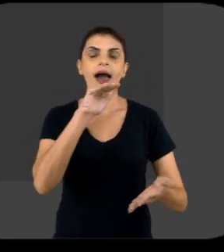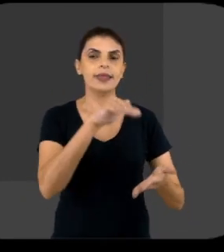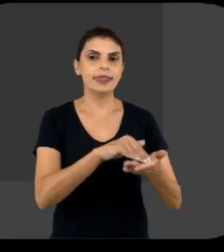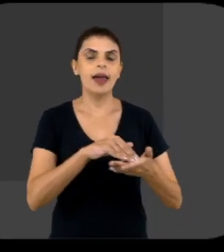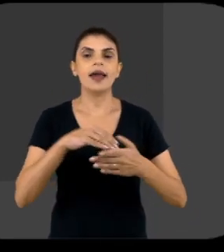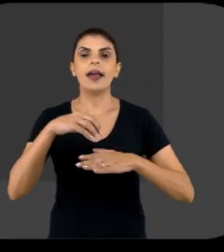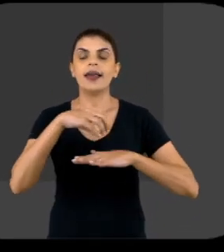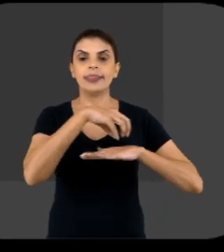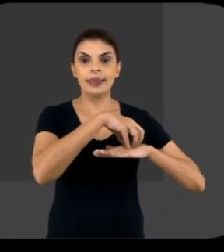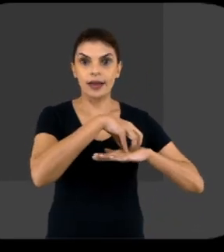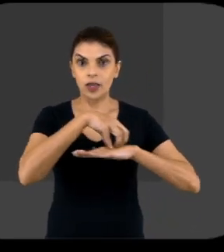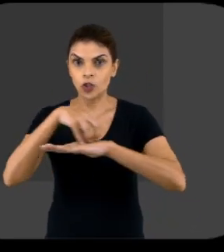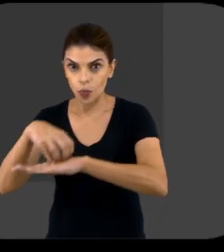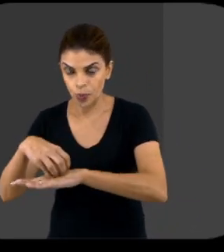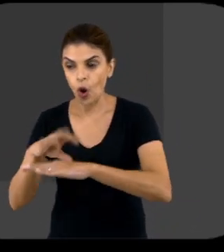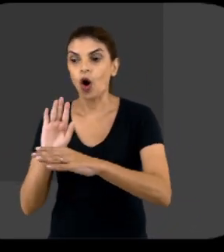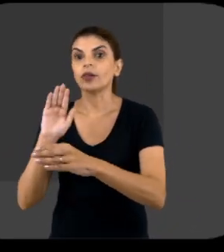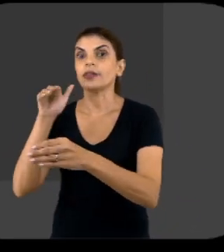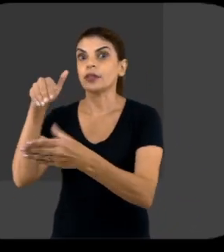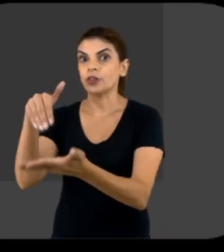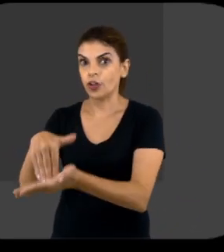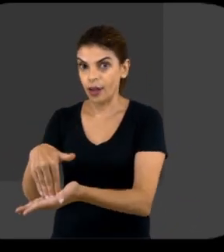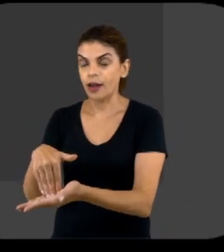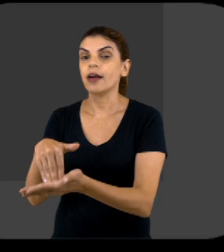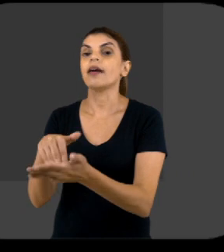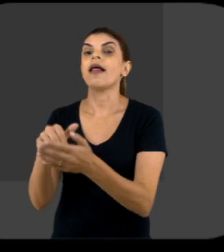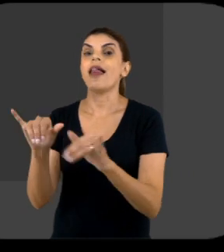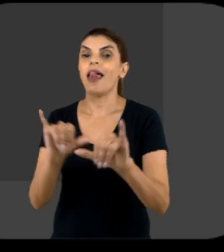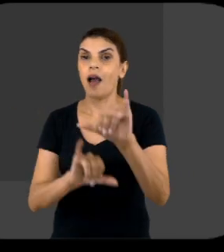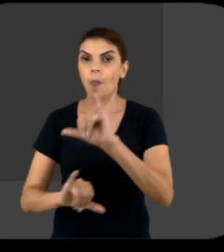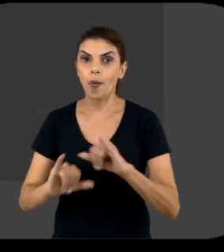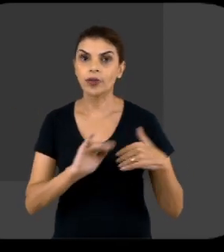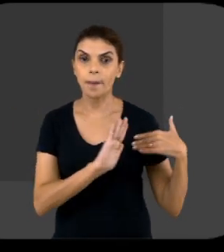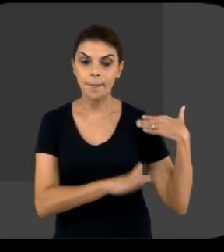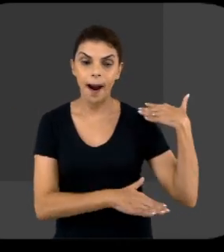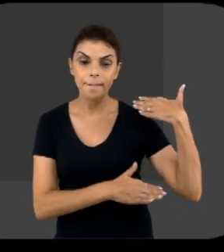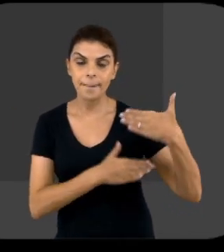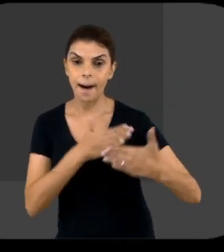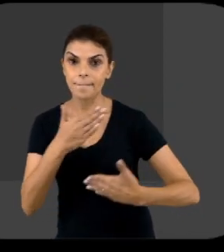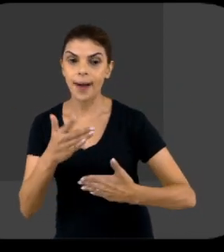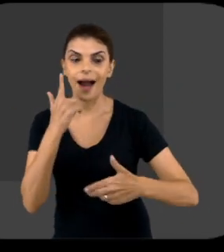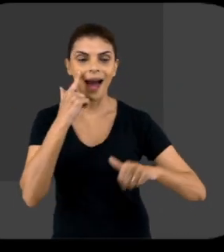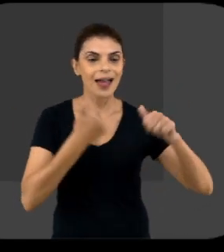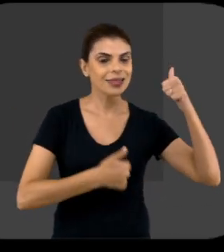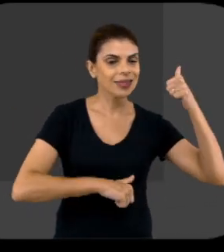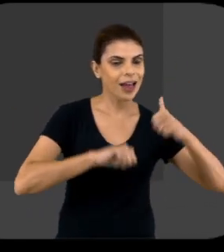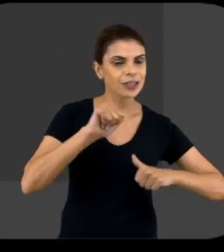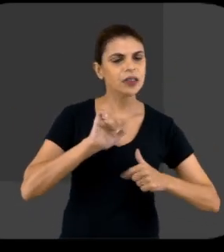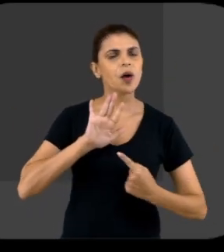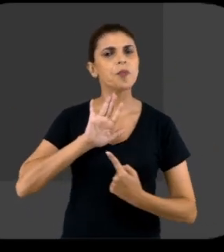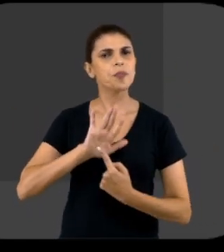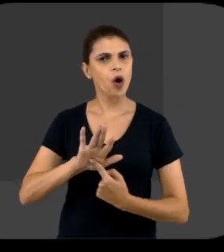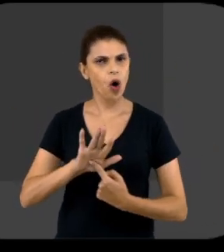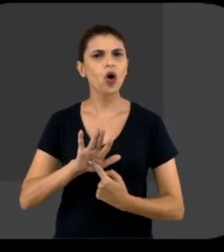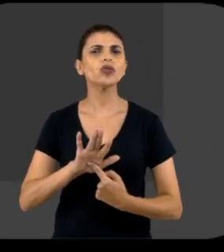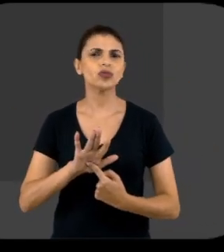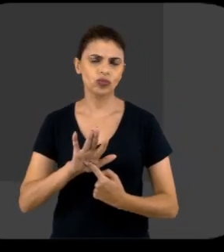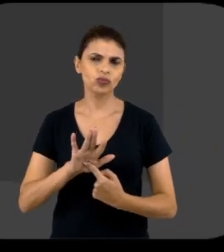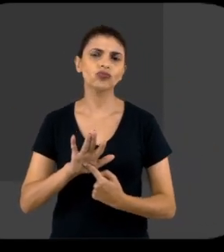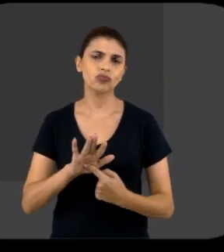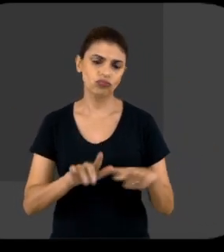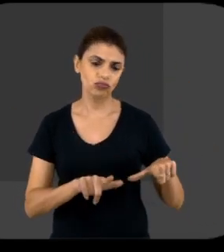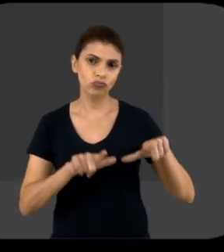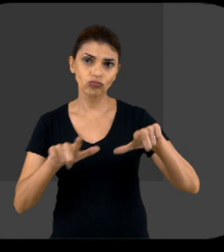o transporte dessa amostra até o laboratório e toda a marcha analítica da amostra também